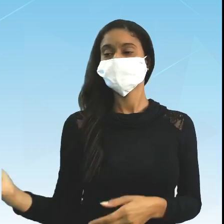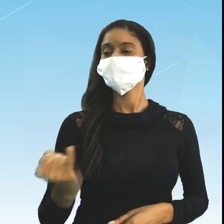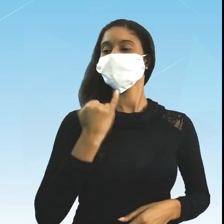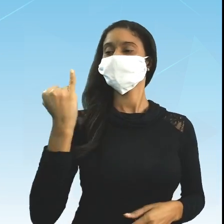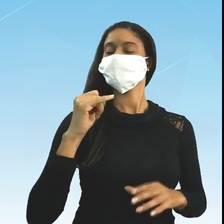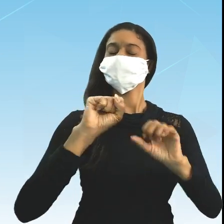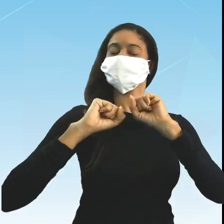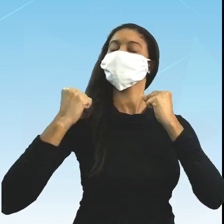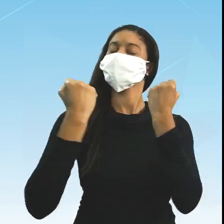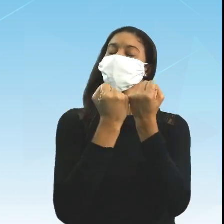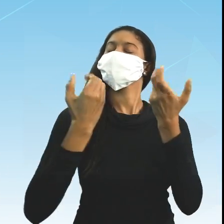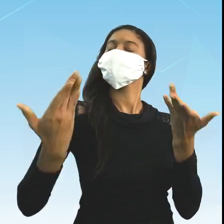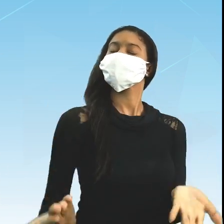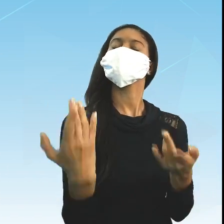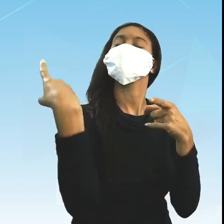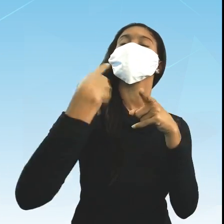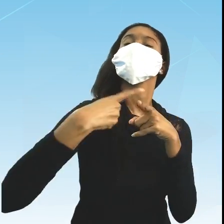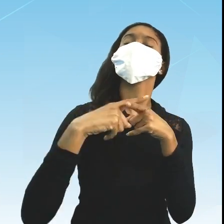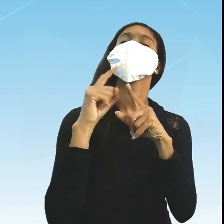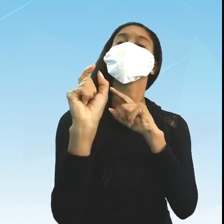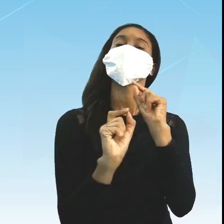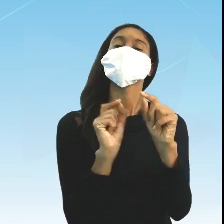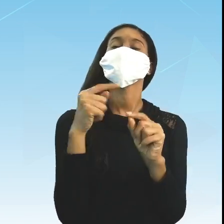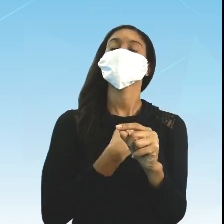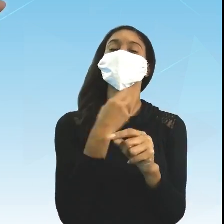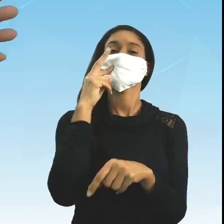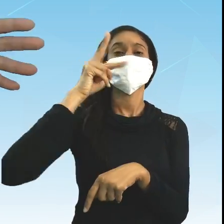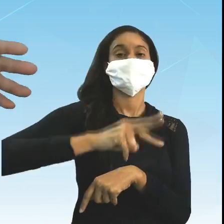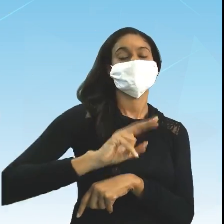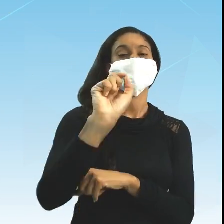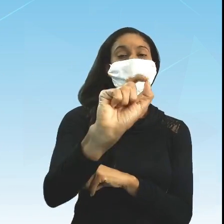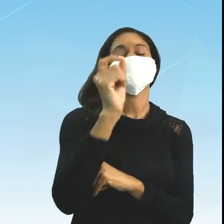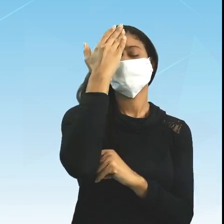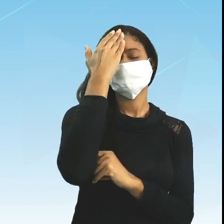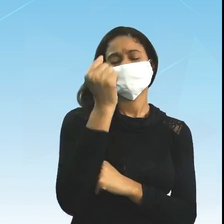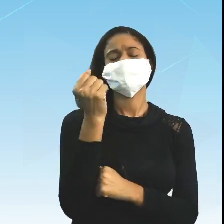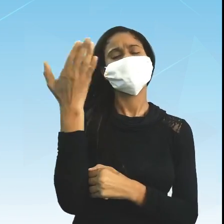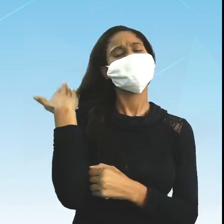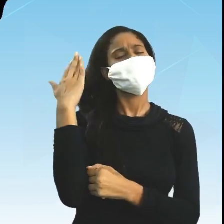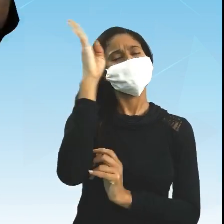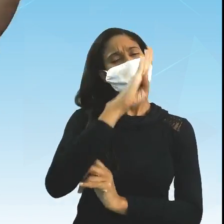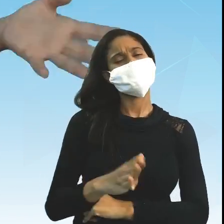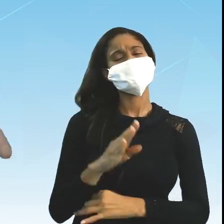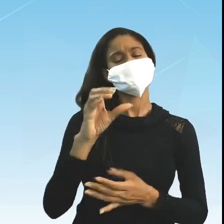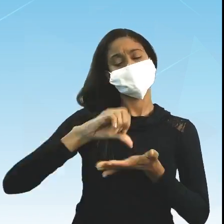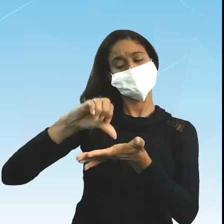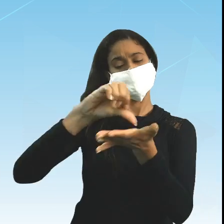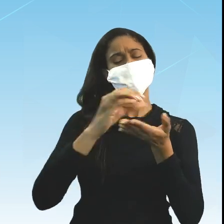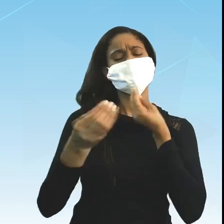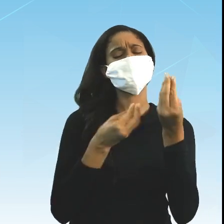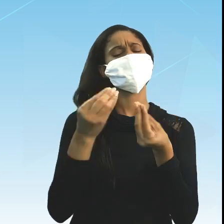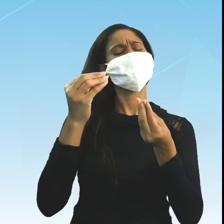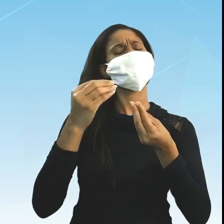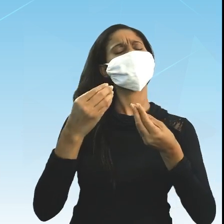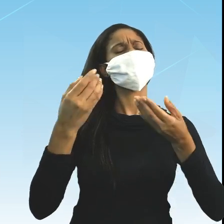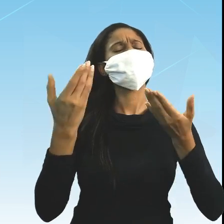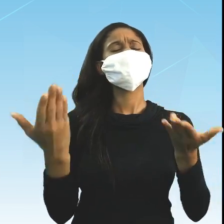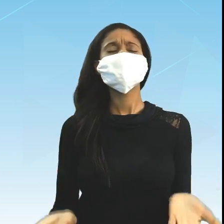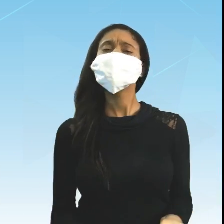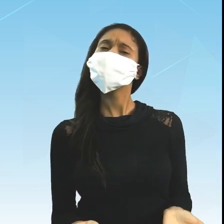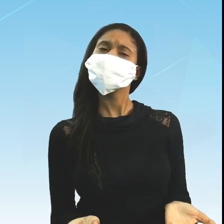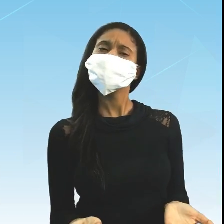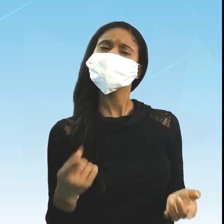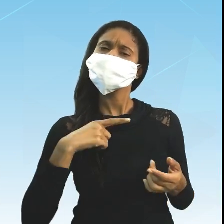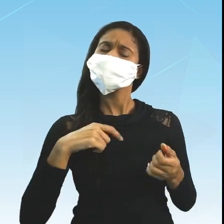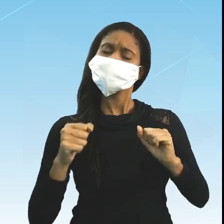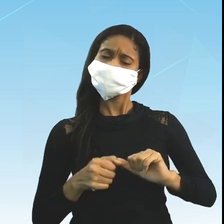a sociedade. Por quê? Porque a gente vai saber, por exemplo, Brasil colonial. Como é que era o Brasil colonial da época? Tem um